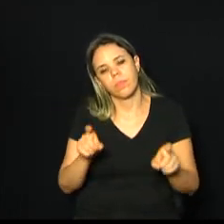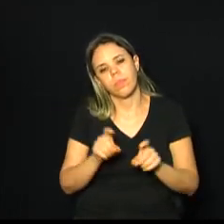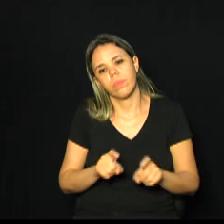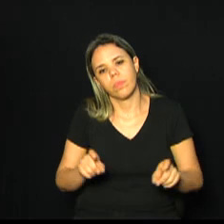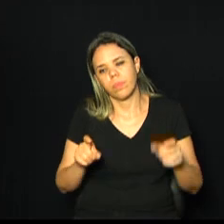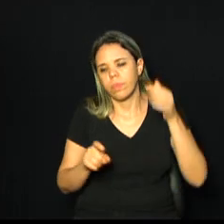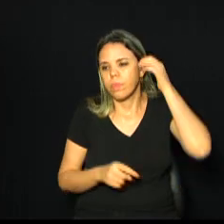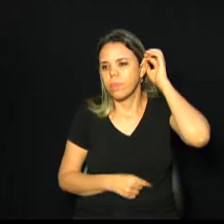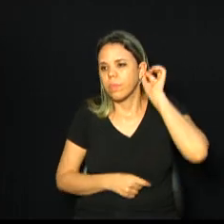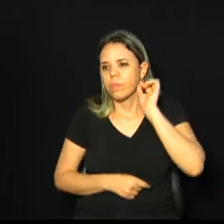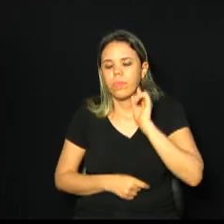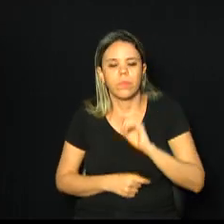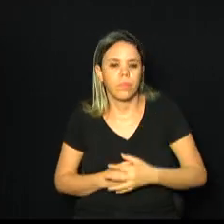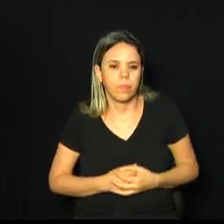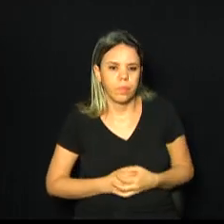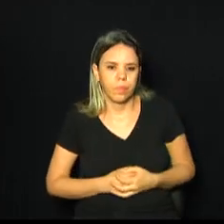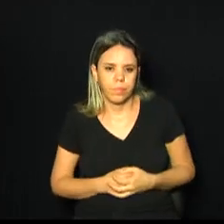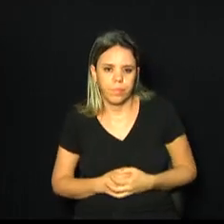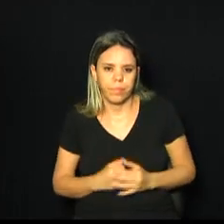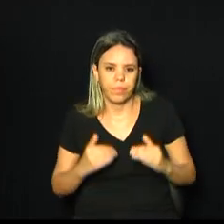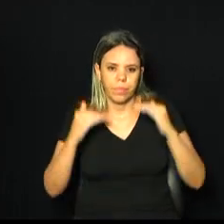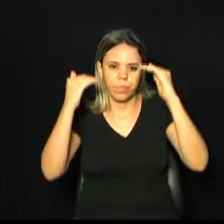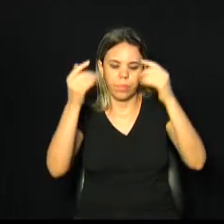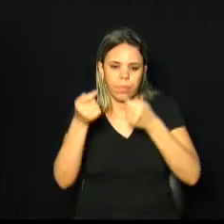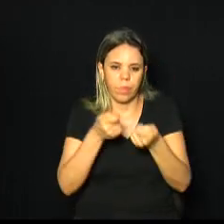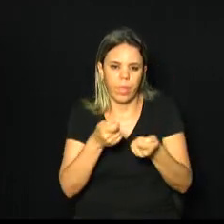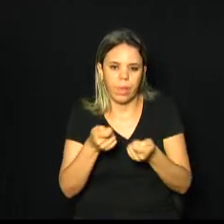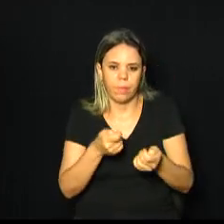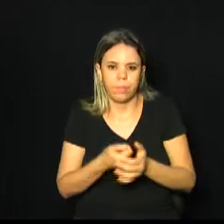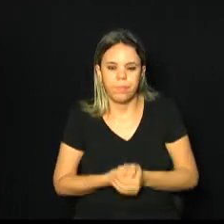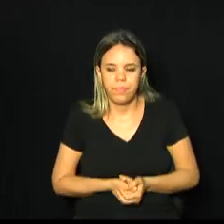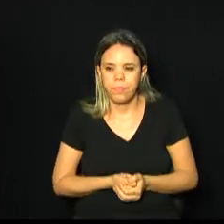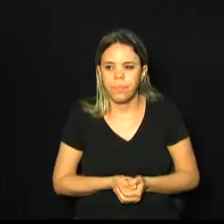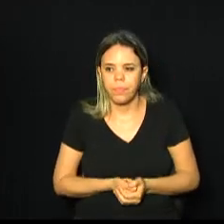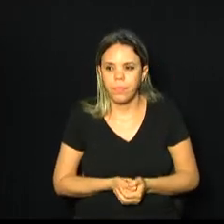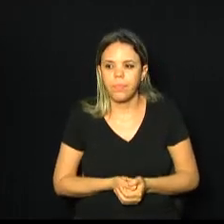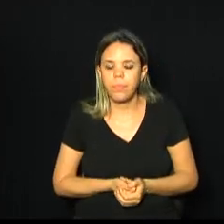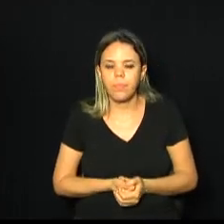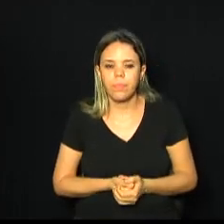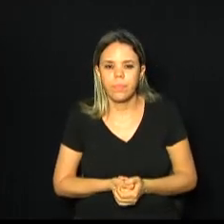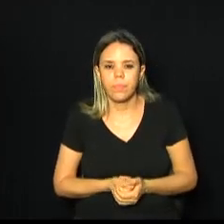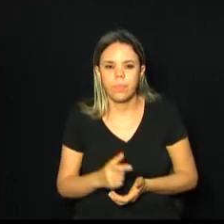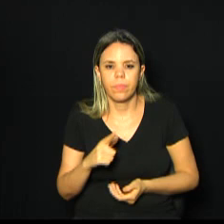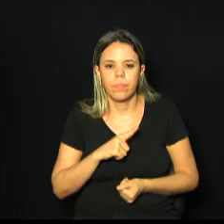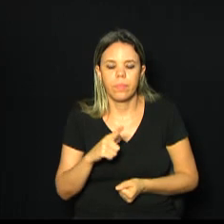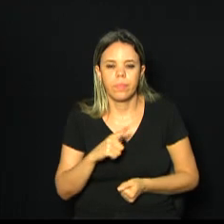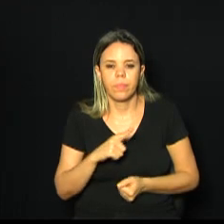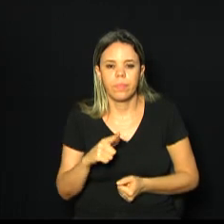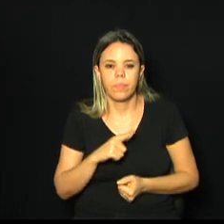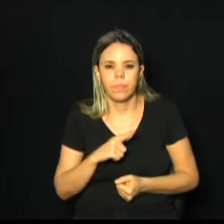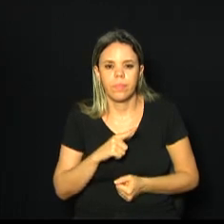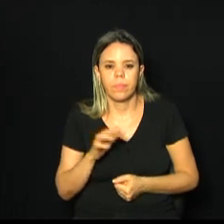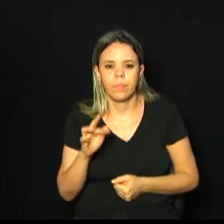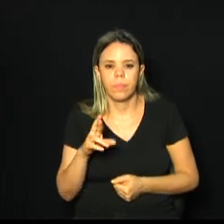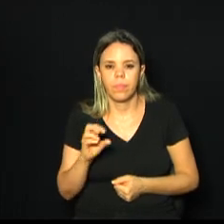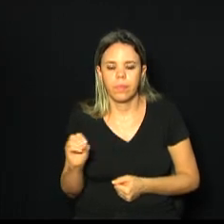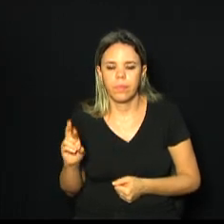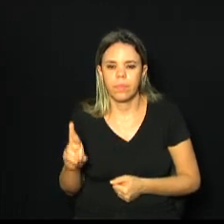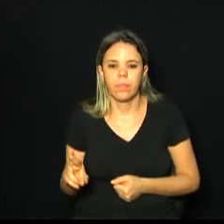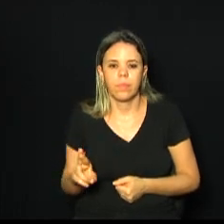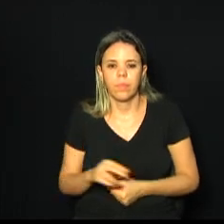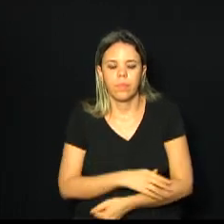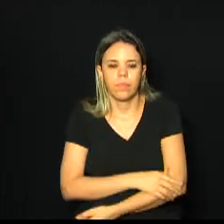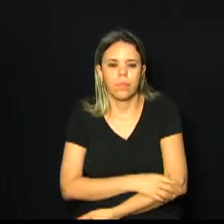nível bem alto de controle. Né, existem níveis de firewall. Tem firewall